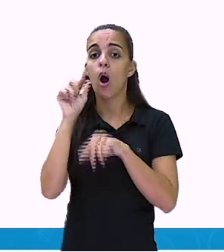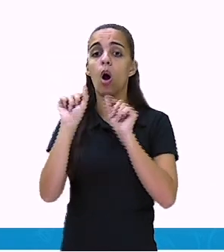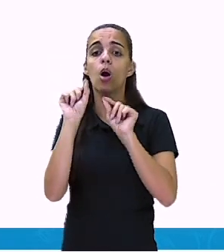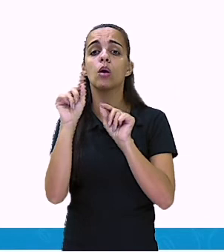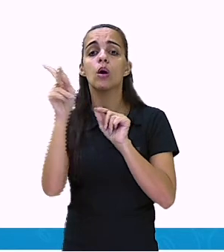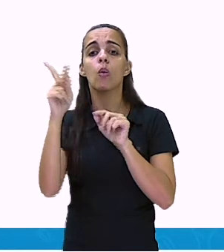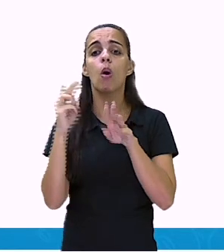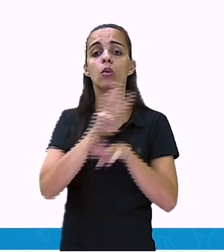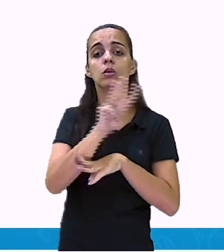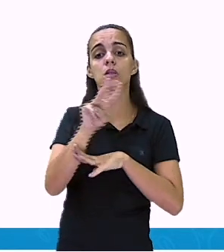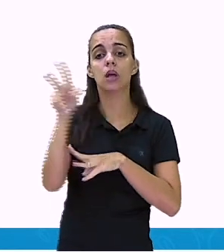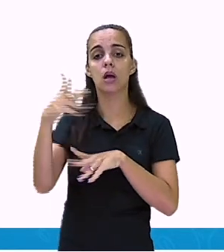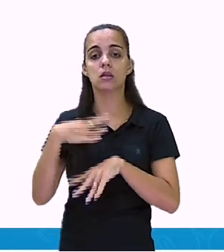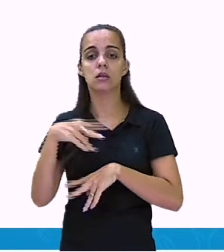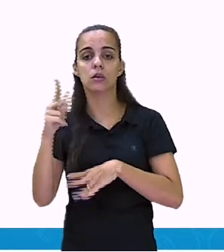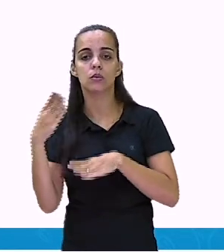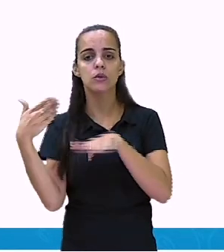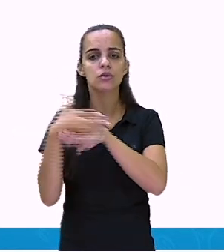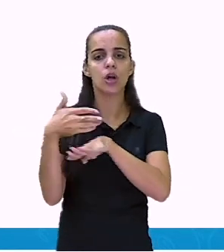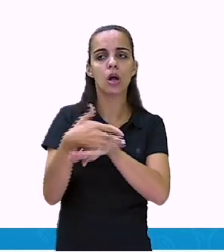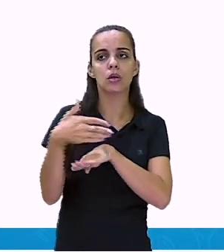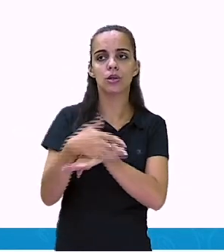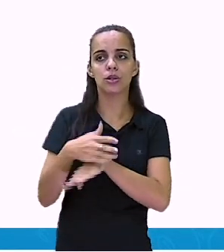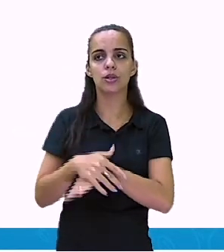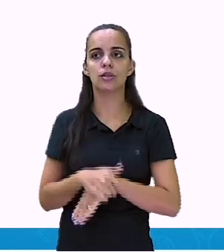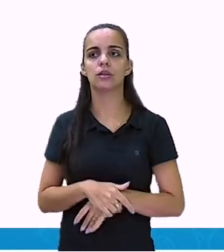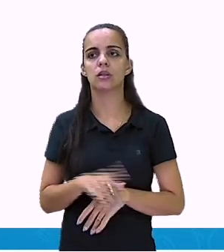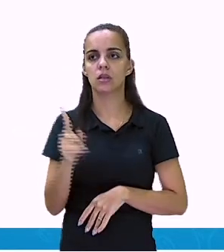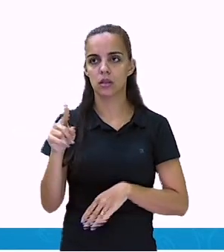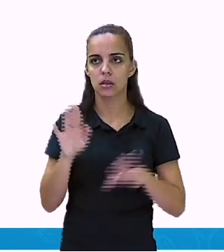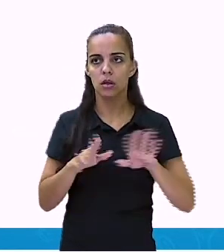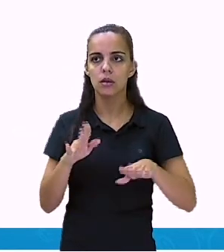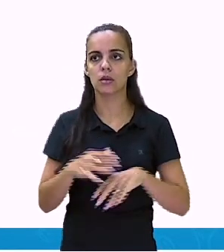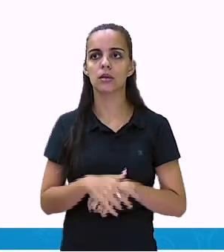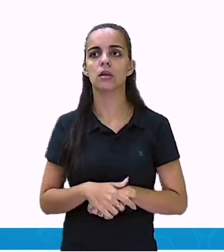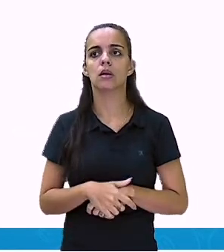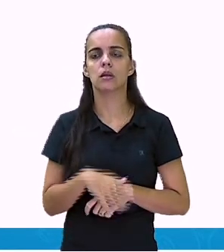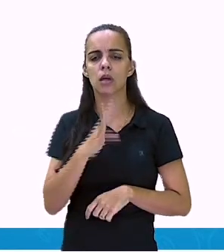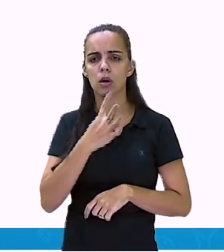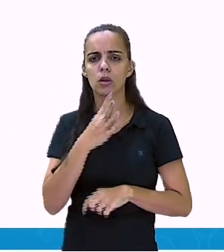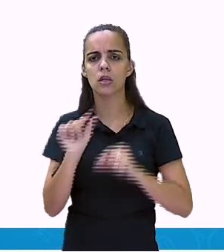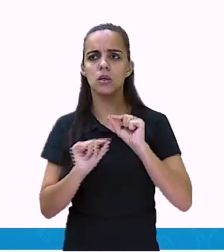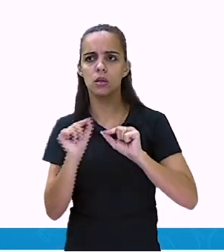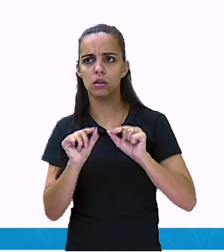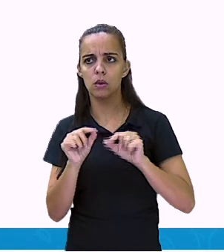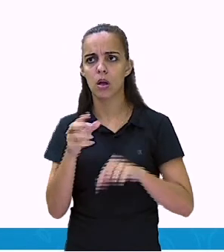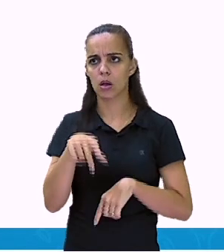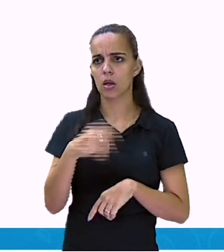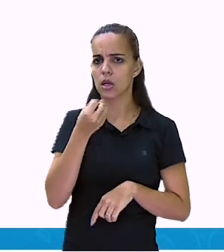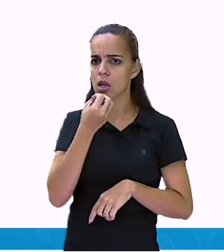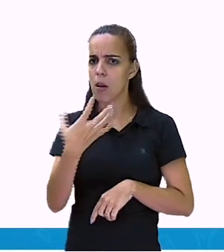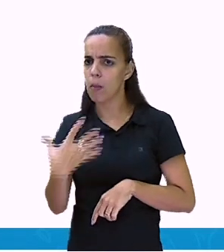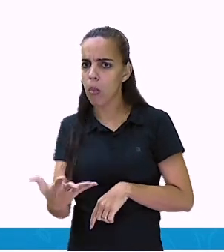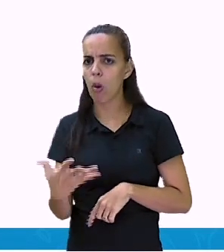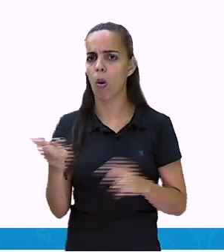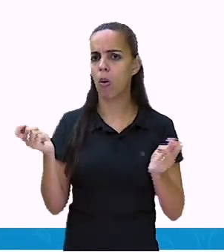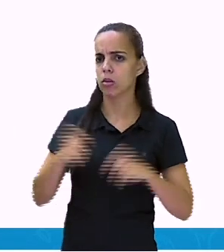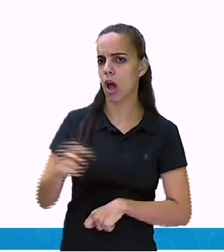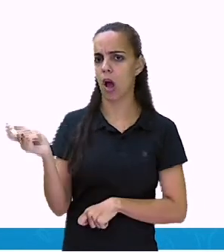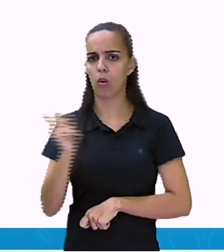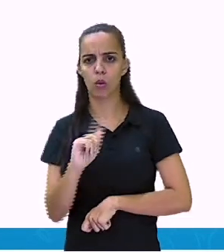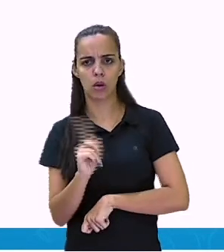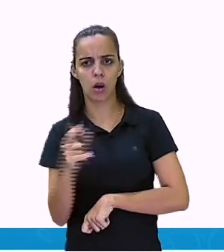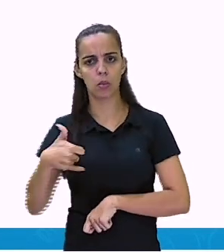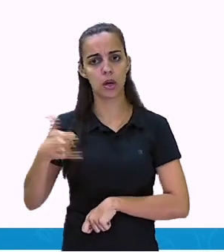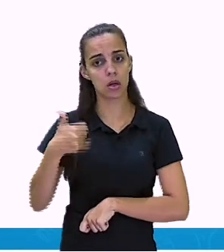anda aí viajando, visitando, conhecendo, se é ou não apropriada a idade